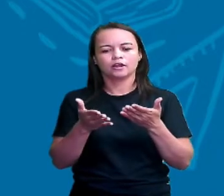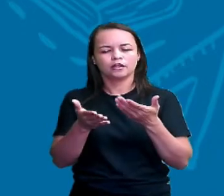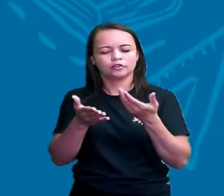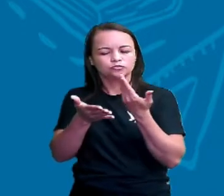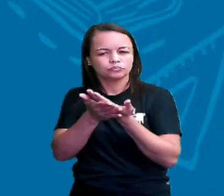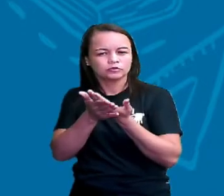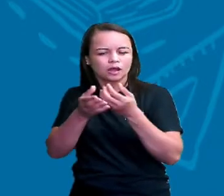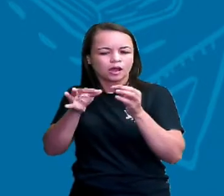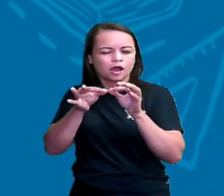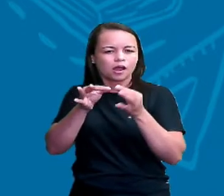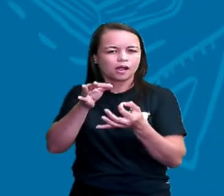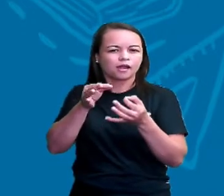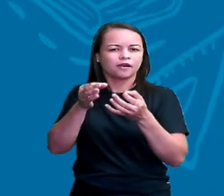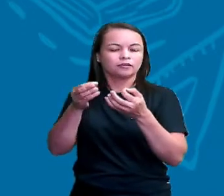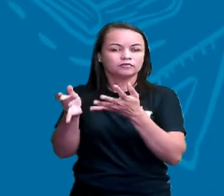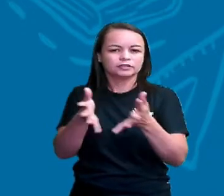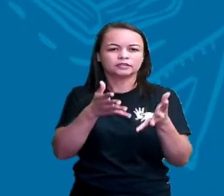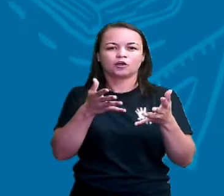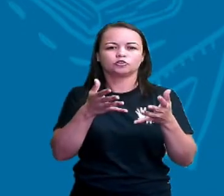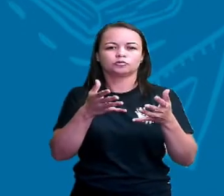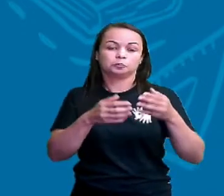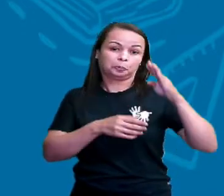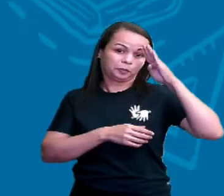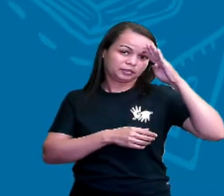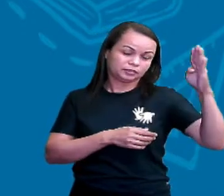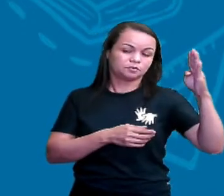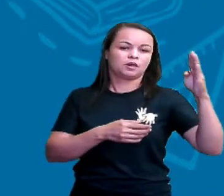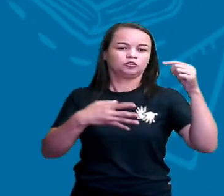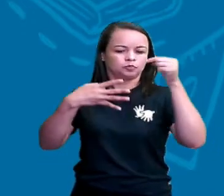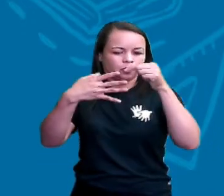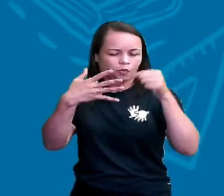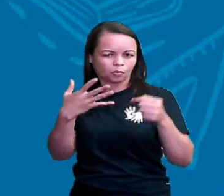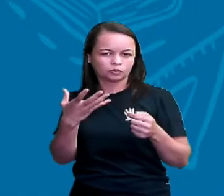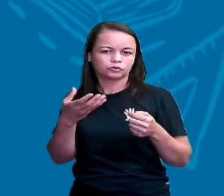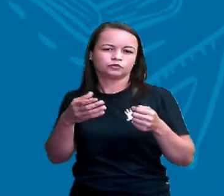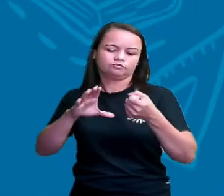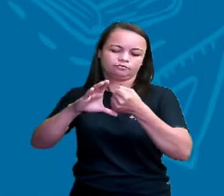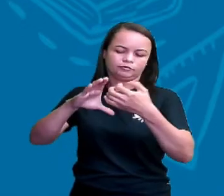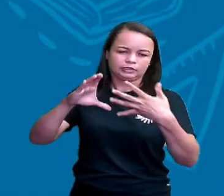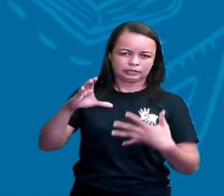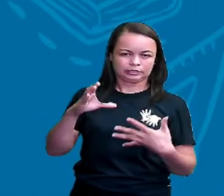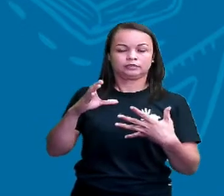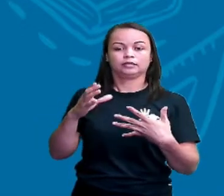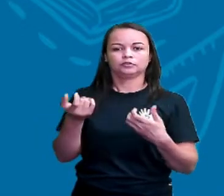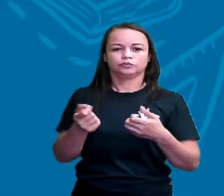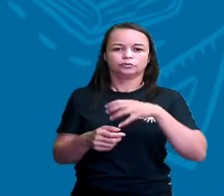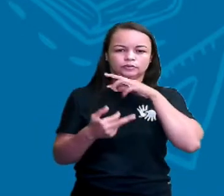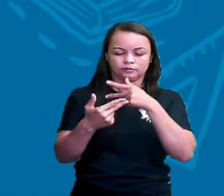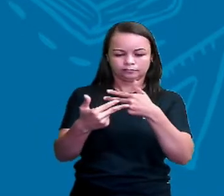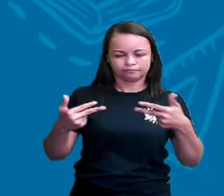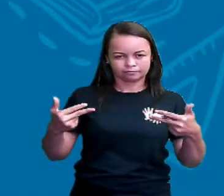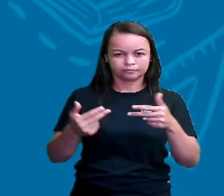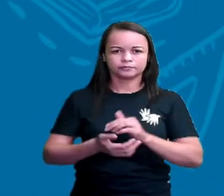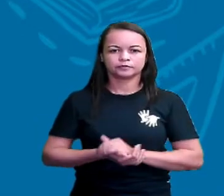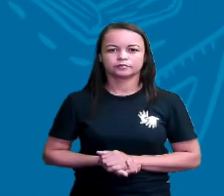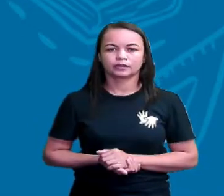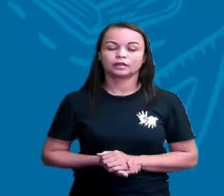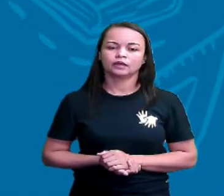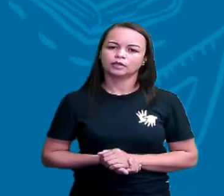longo dessa nossa aula a respeito das características dos animais. Primeira questão é que